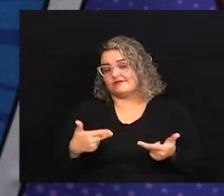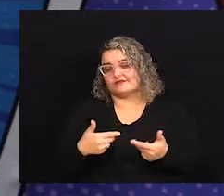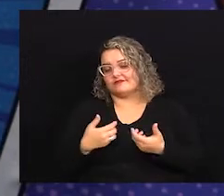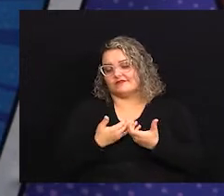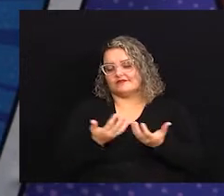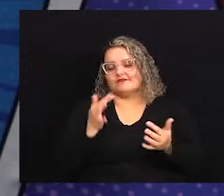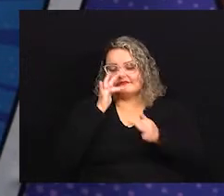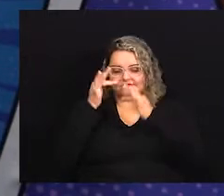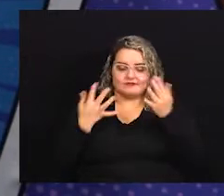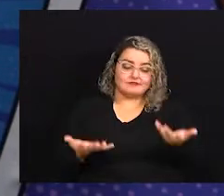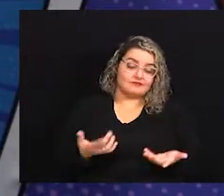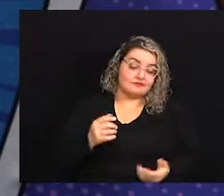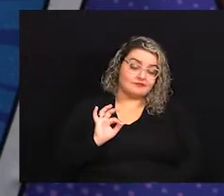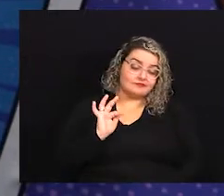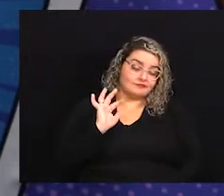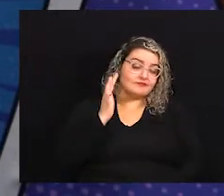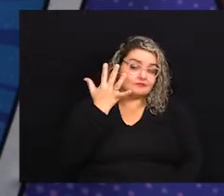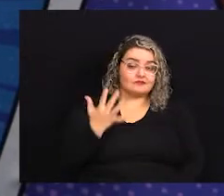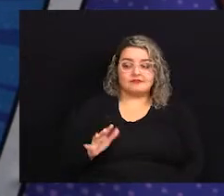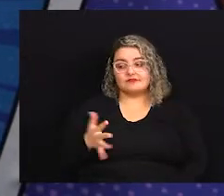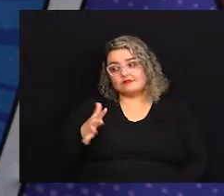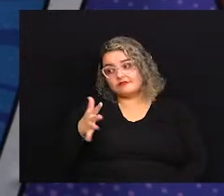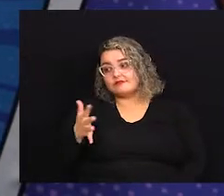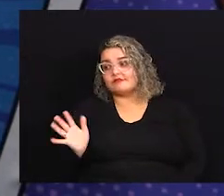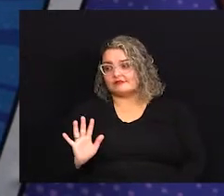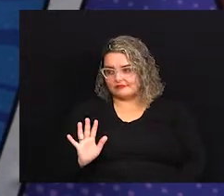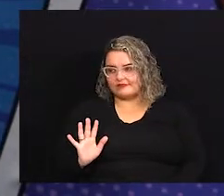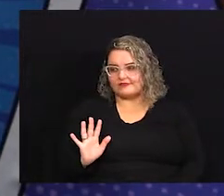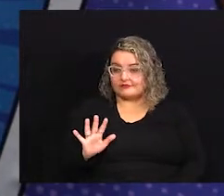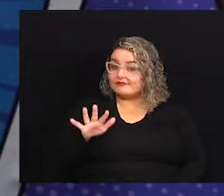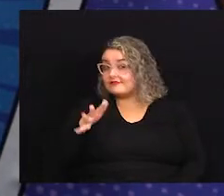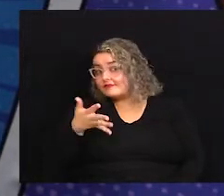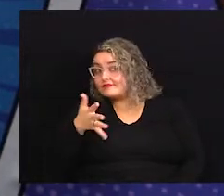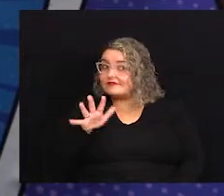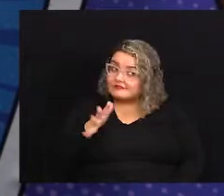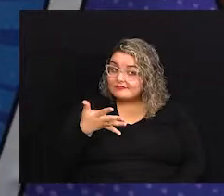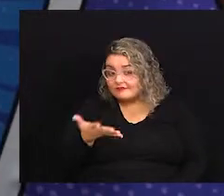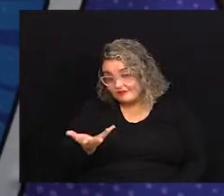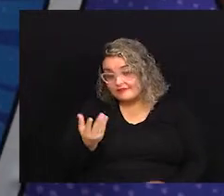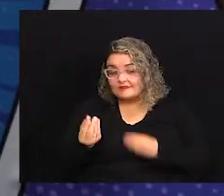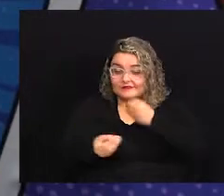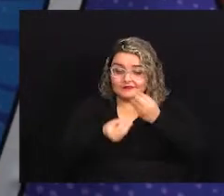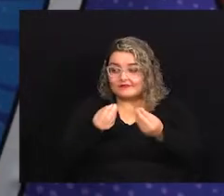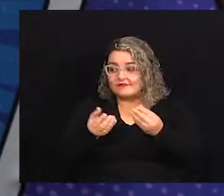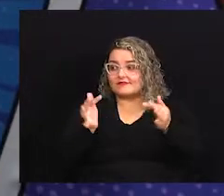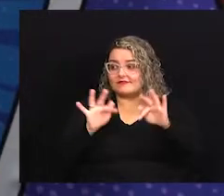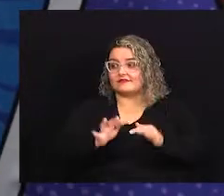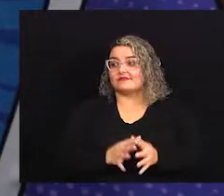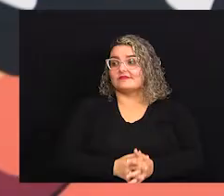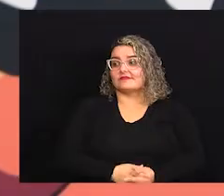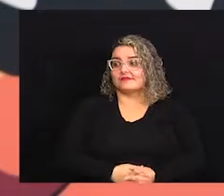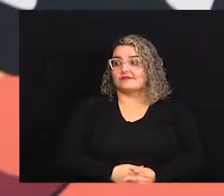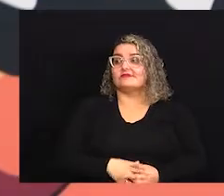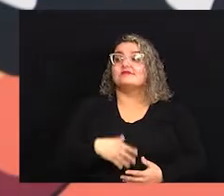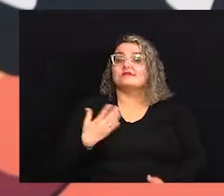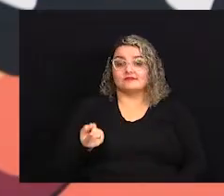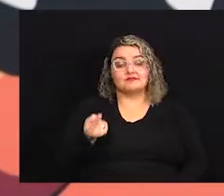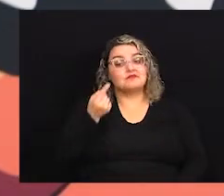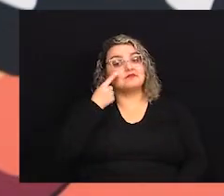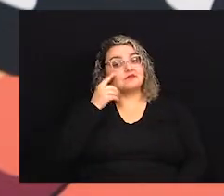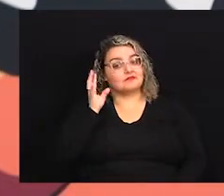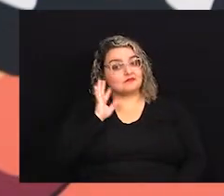tomar. Mas mais ou menos assim, mais ou menos sabendo onde é que vai terminar. Olha